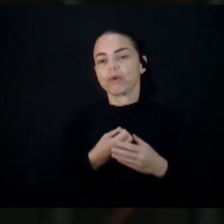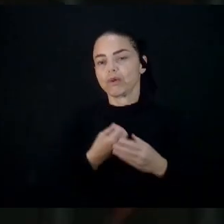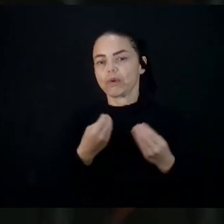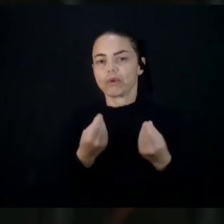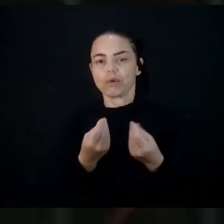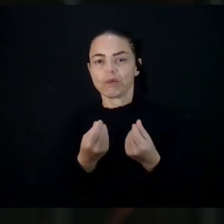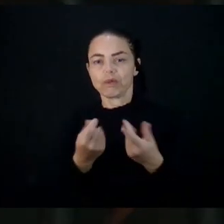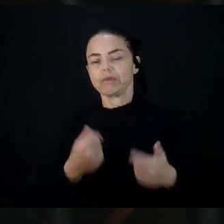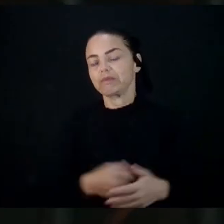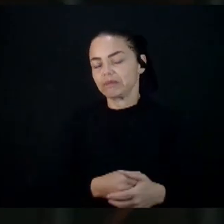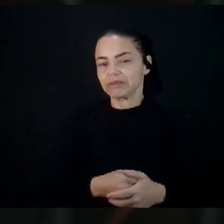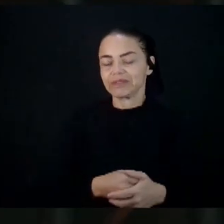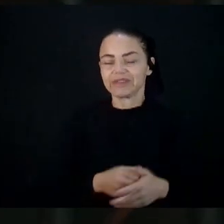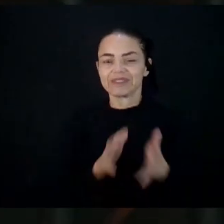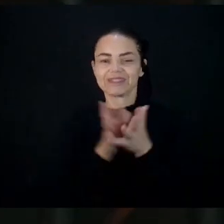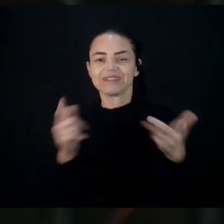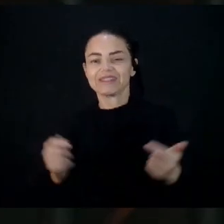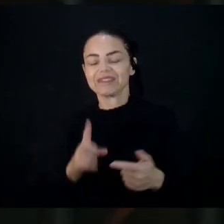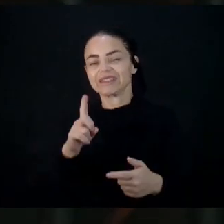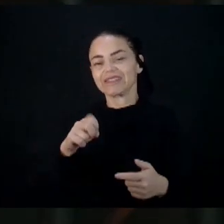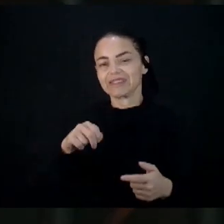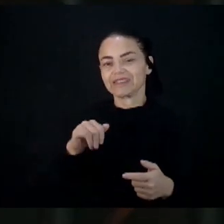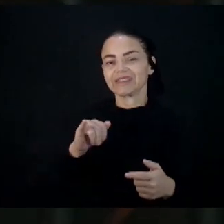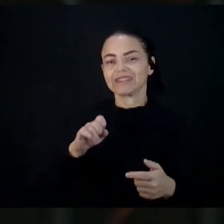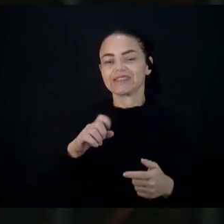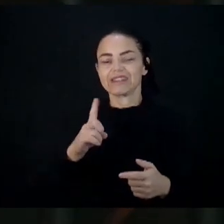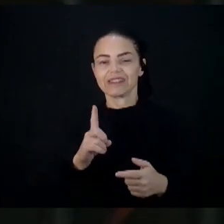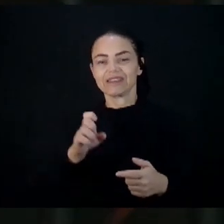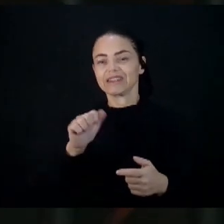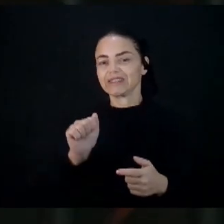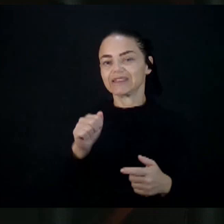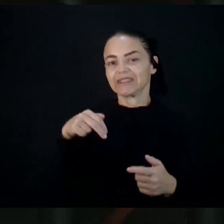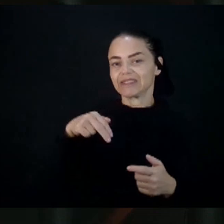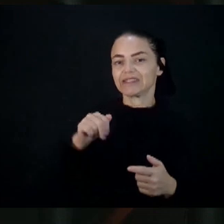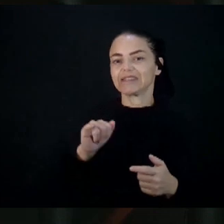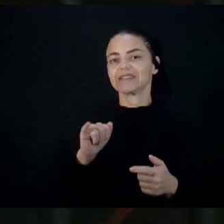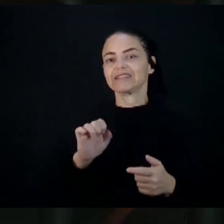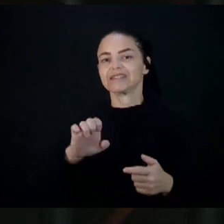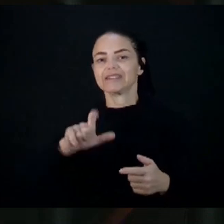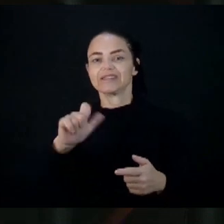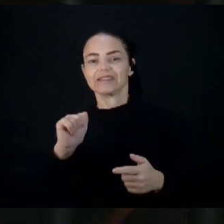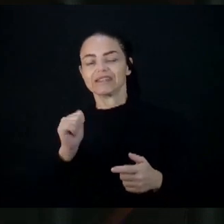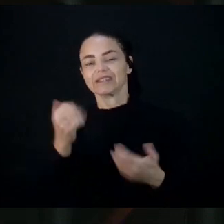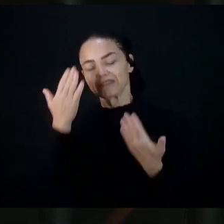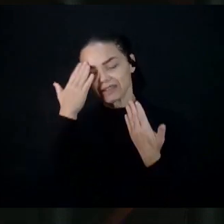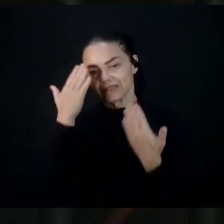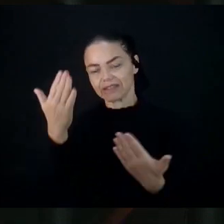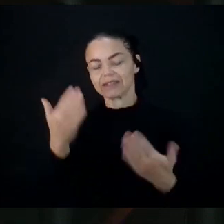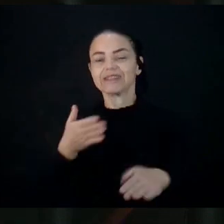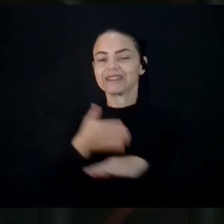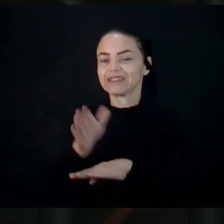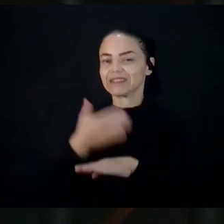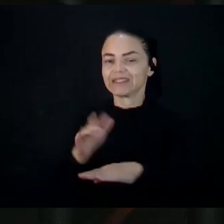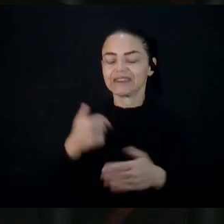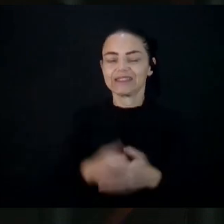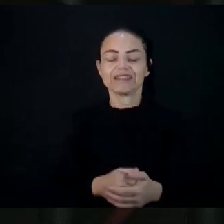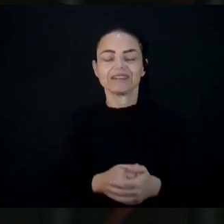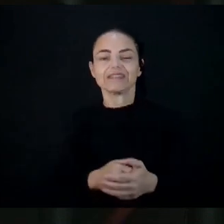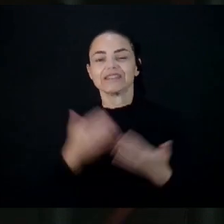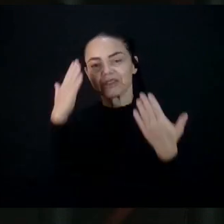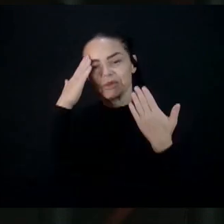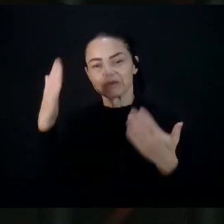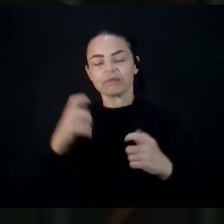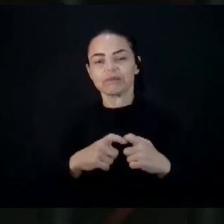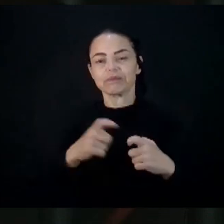Maravilhosa! Daniela, obrigada pela sua participação, pela sua entrega. E a gente que agradece. Doutora, muito obrigada também,